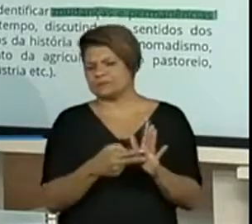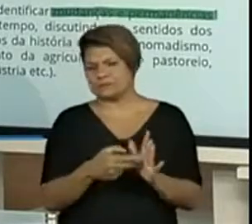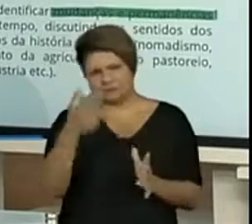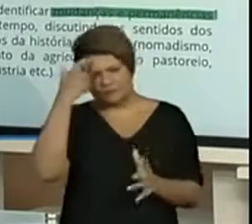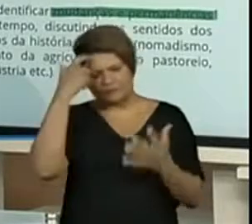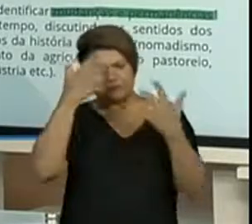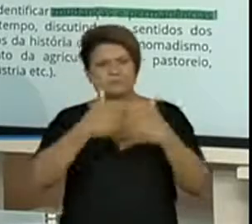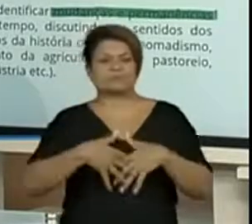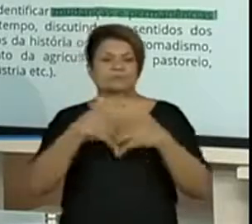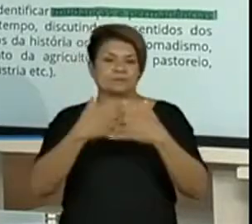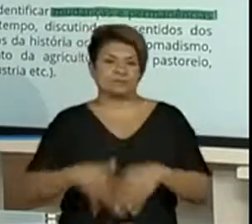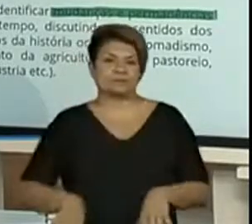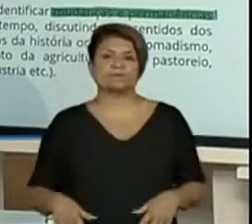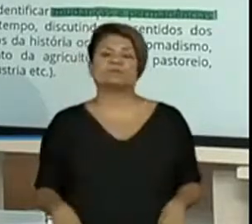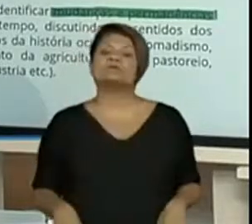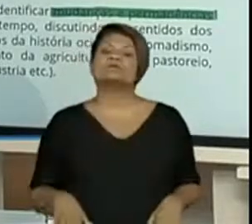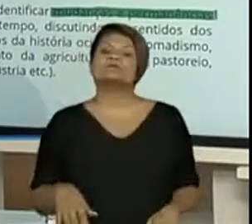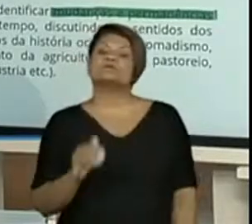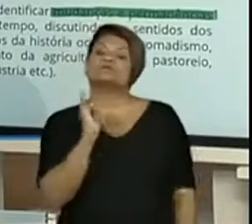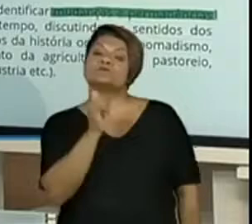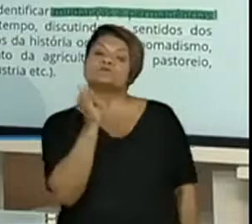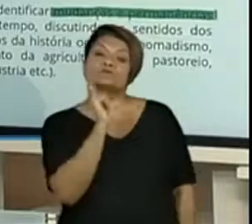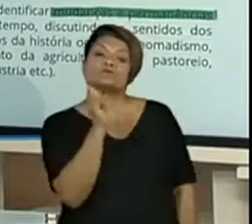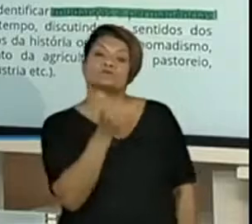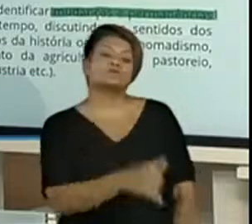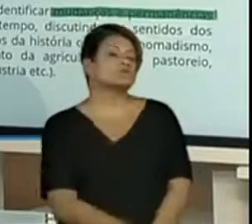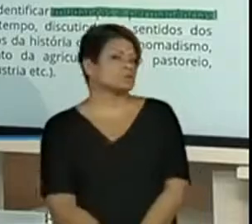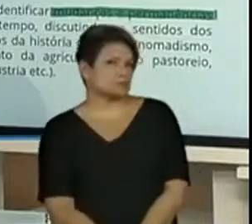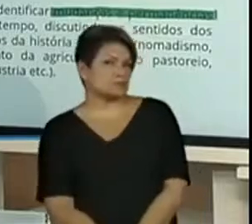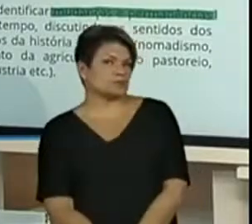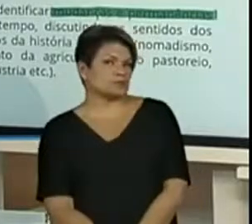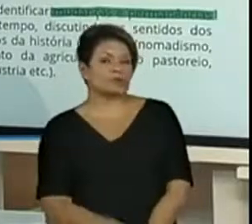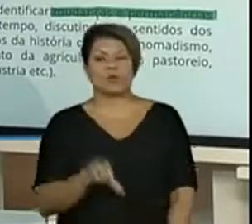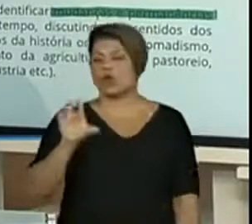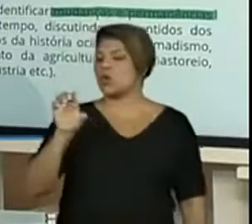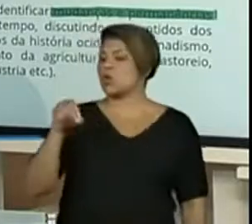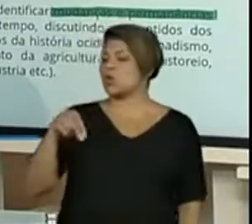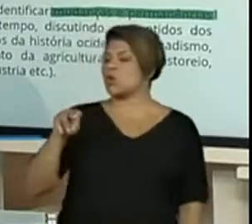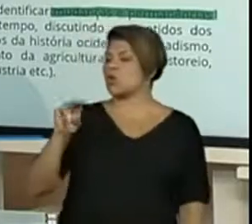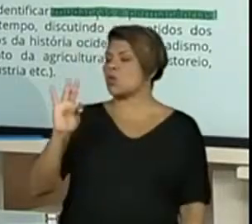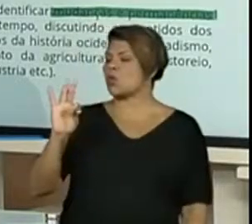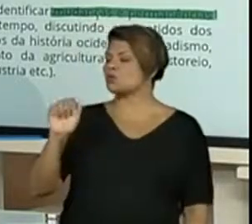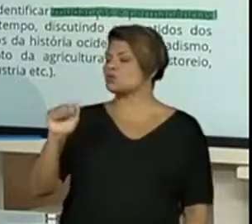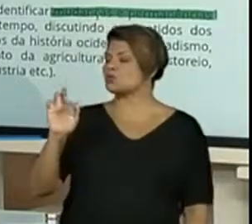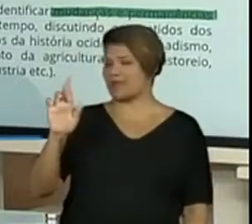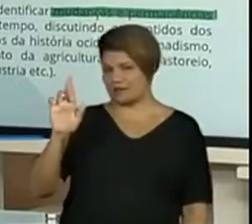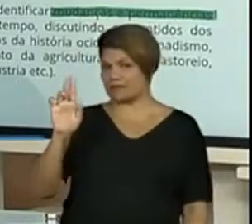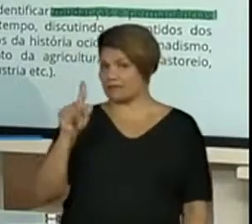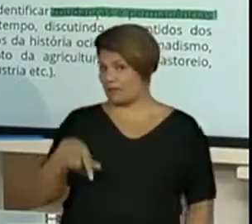Pense em contar na sua vida. Nós usamos esse verbo para falar sobre o quê?